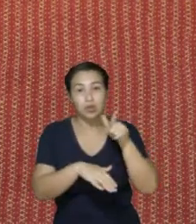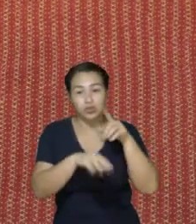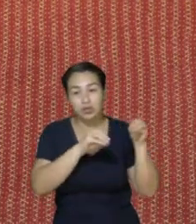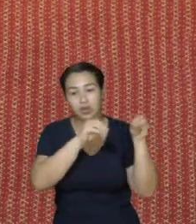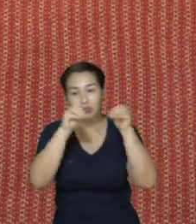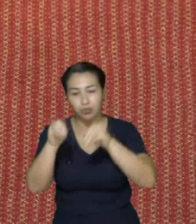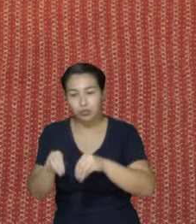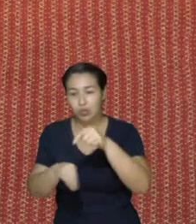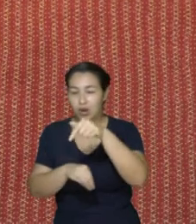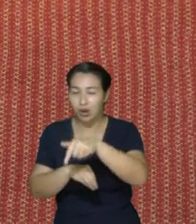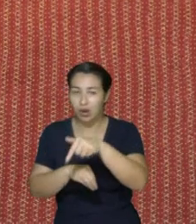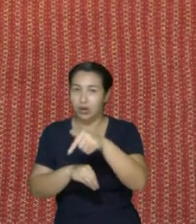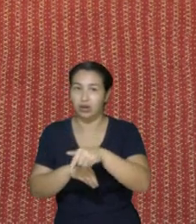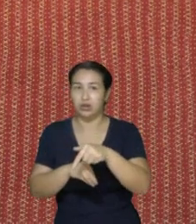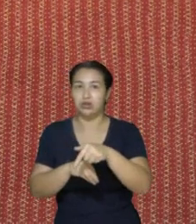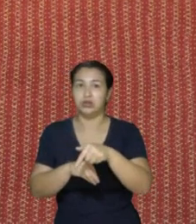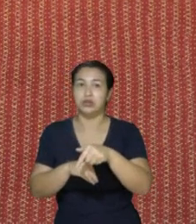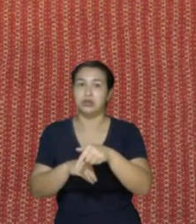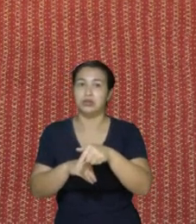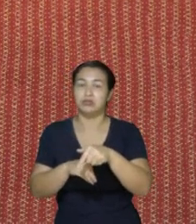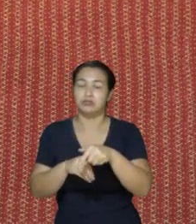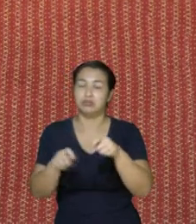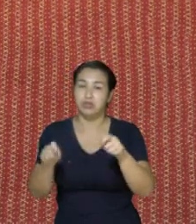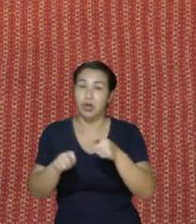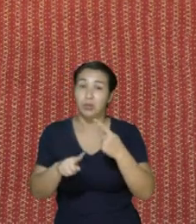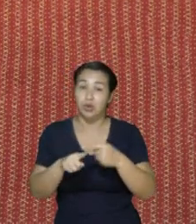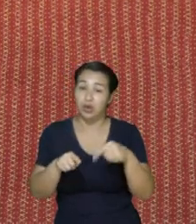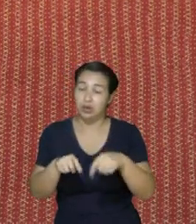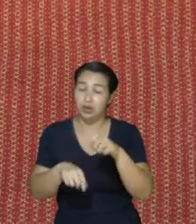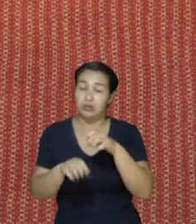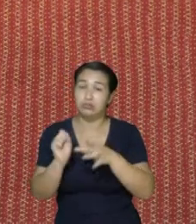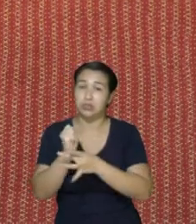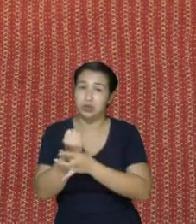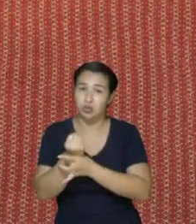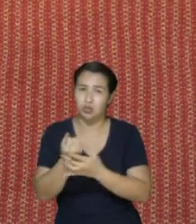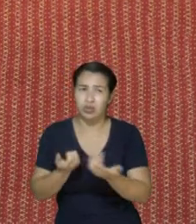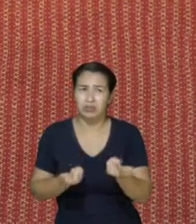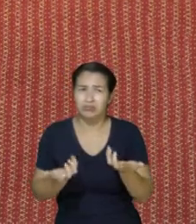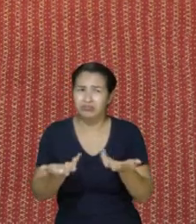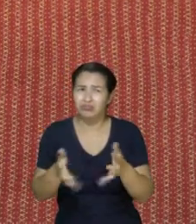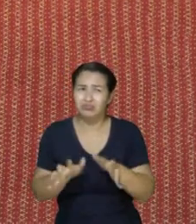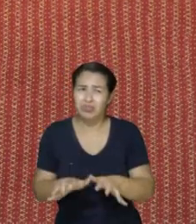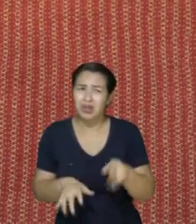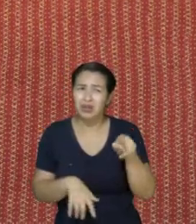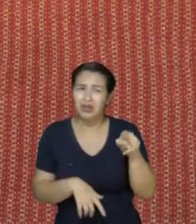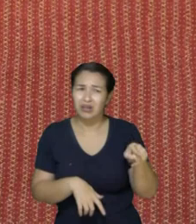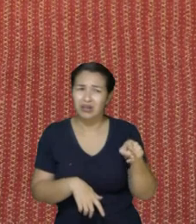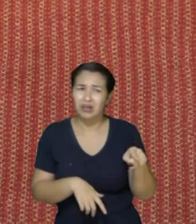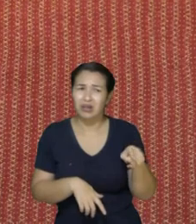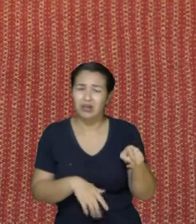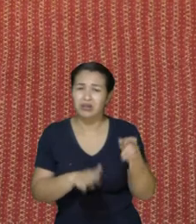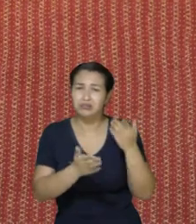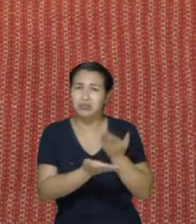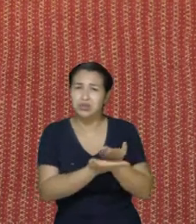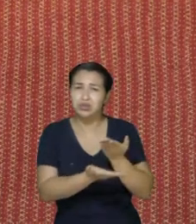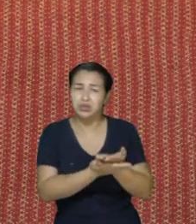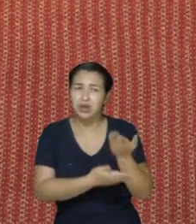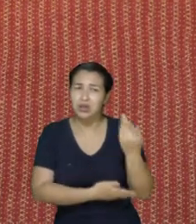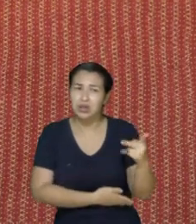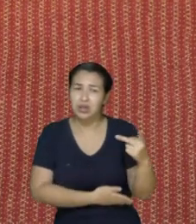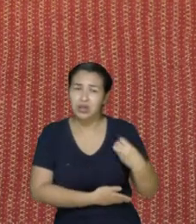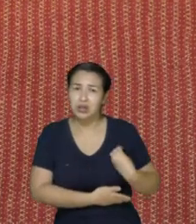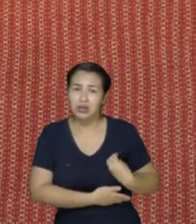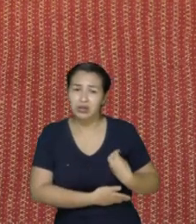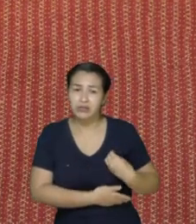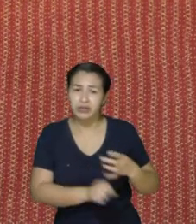Estado seguro. Não se quer levantar dados daqueles que fazem a nossa segurança. Isso aí, no futuro,